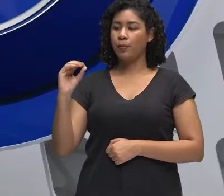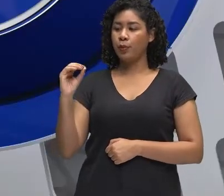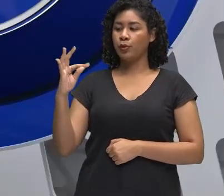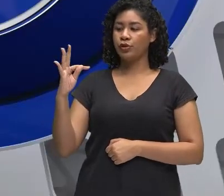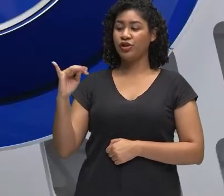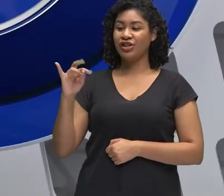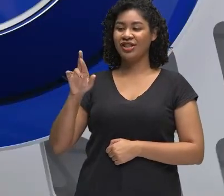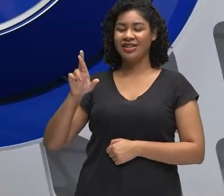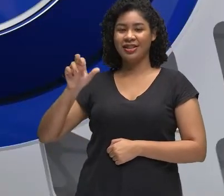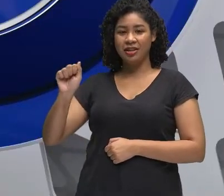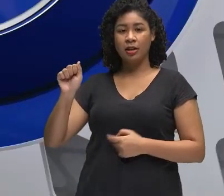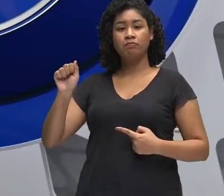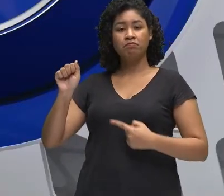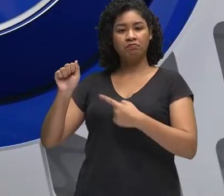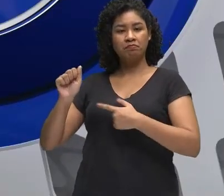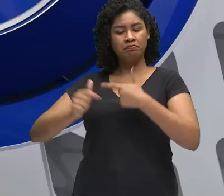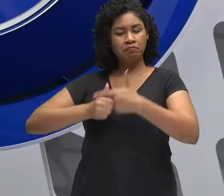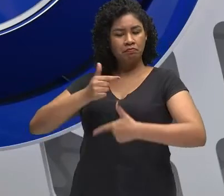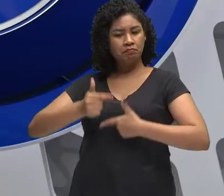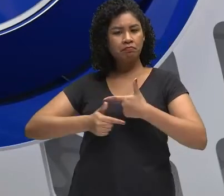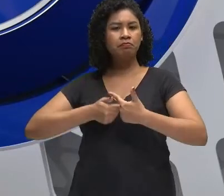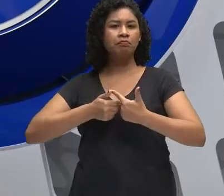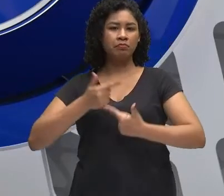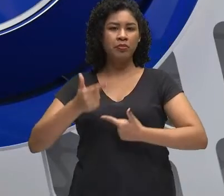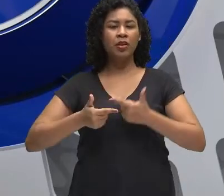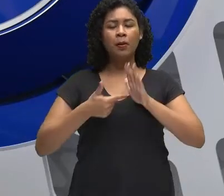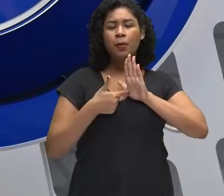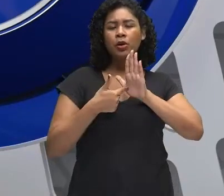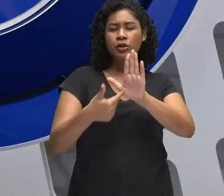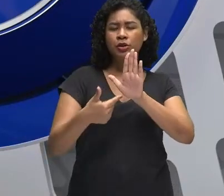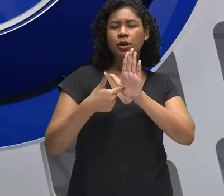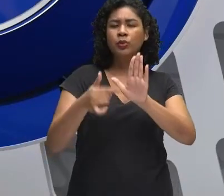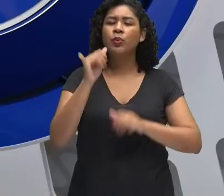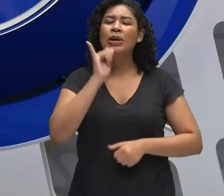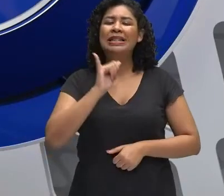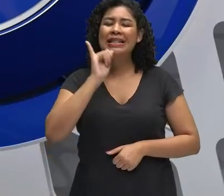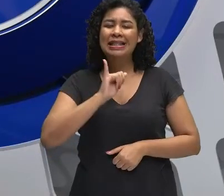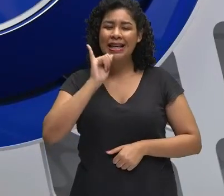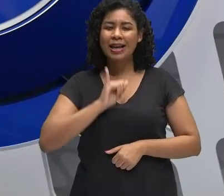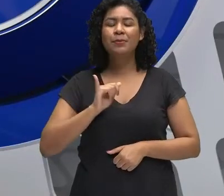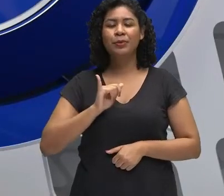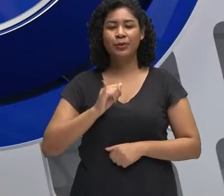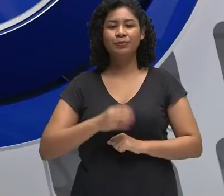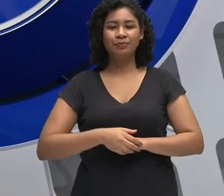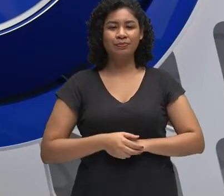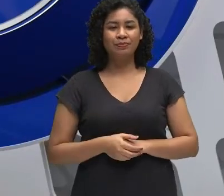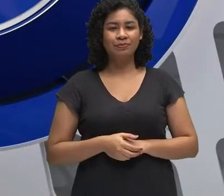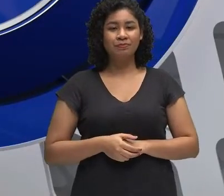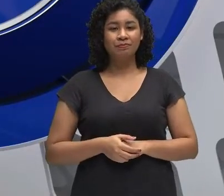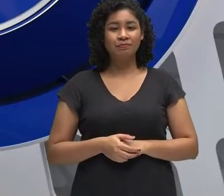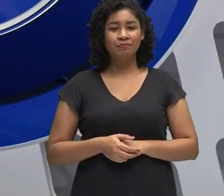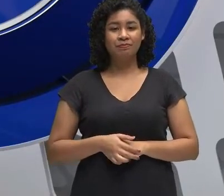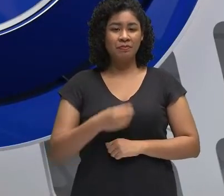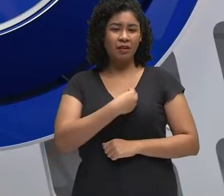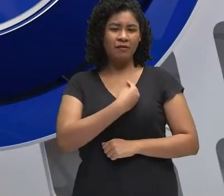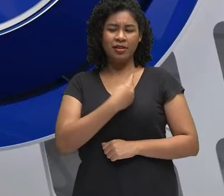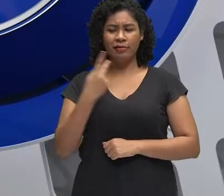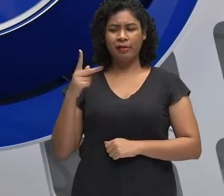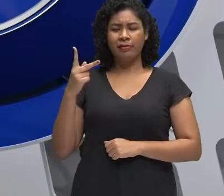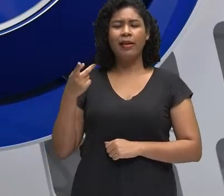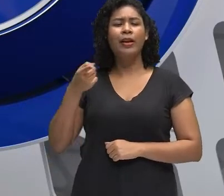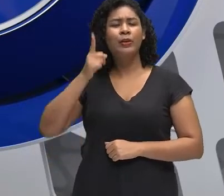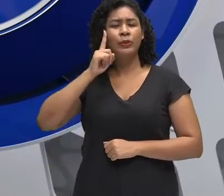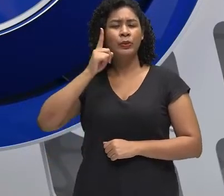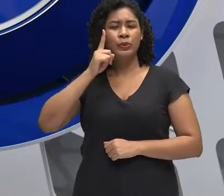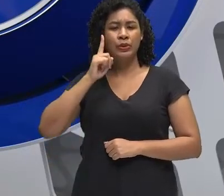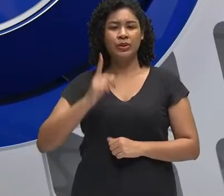algumas atividades mostrando para vocês o dia a dia que ela faz, né, das atividades que ela